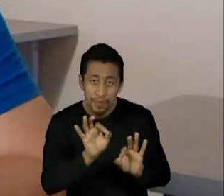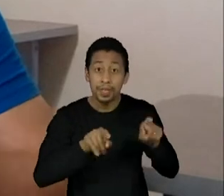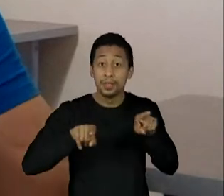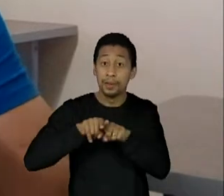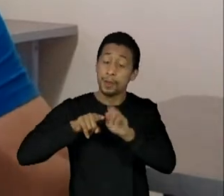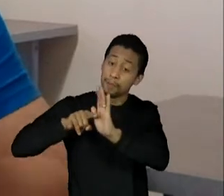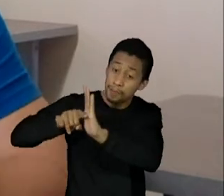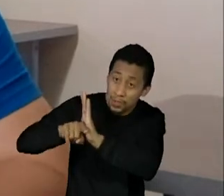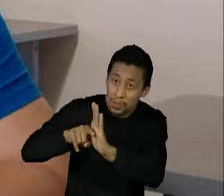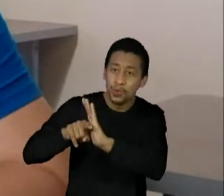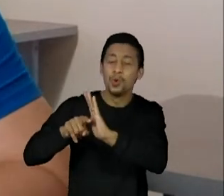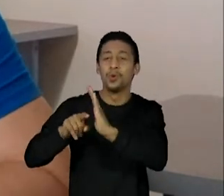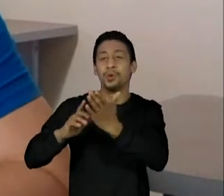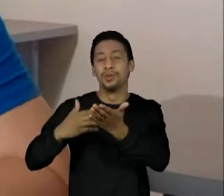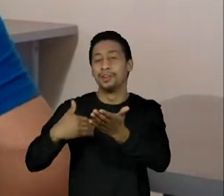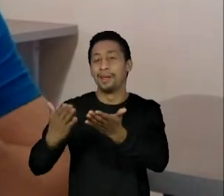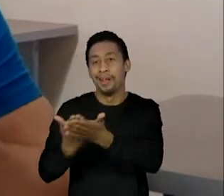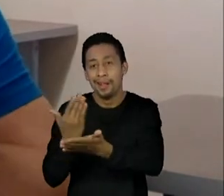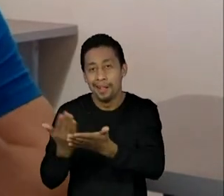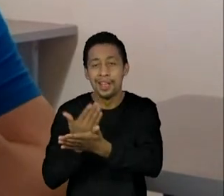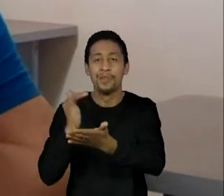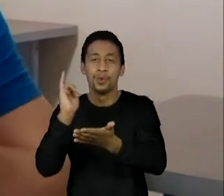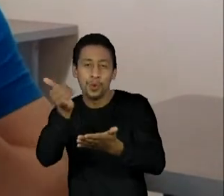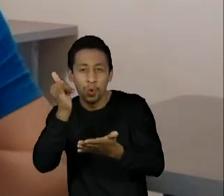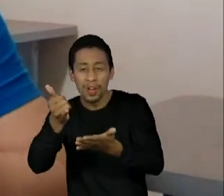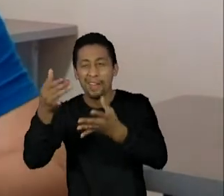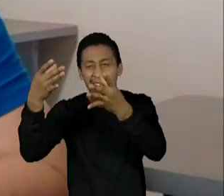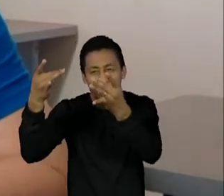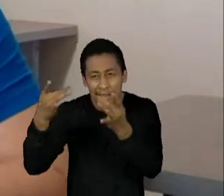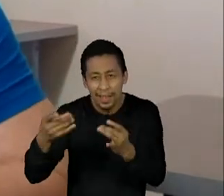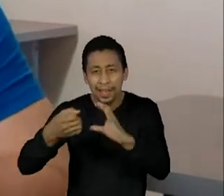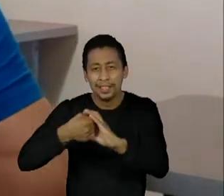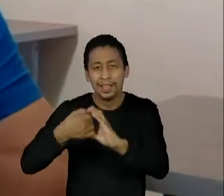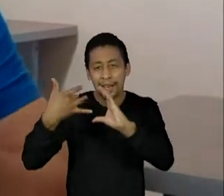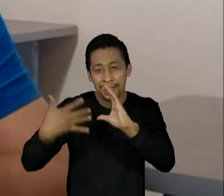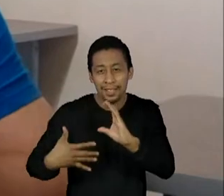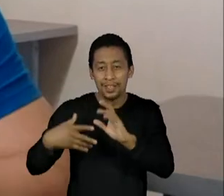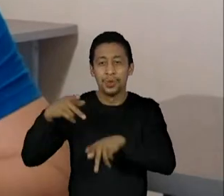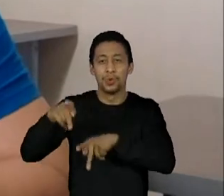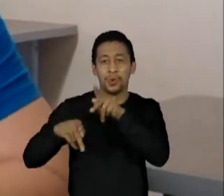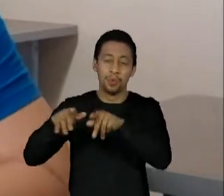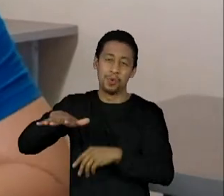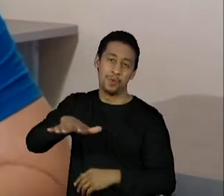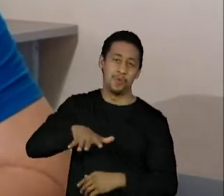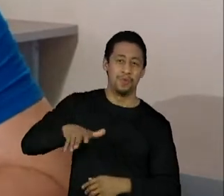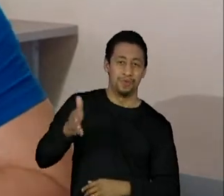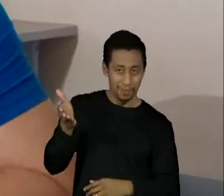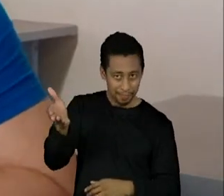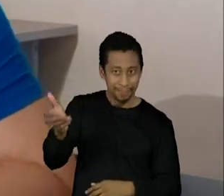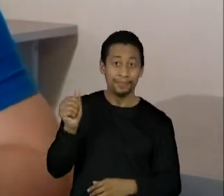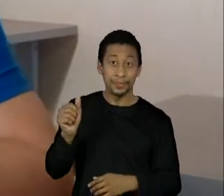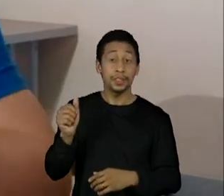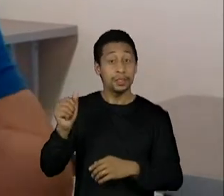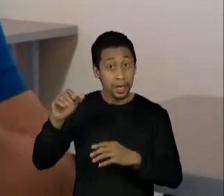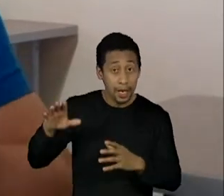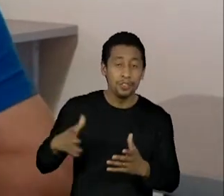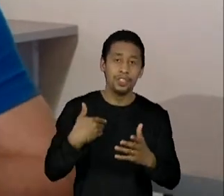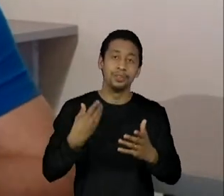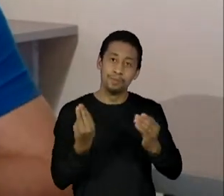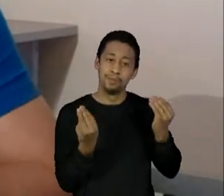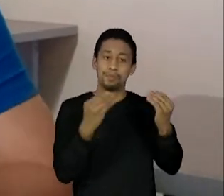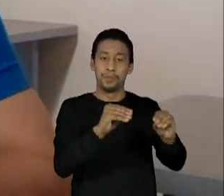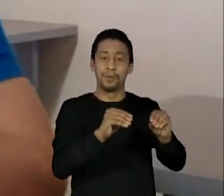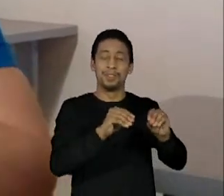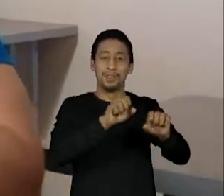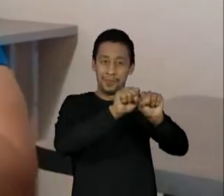em publicações que contavam detalhes sobre a estrutura física desses indivíduos. Fizemos uma